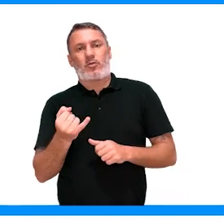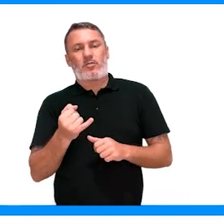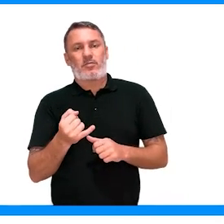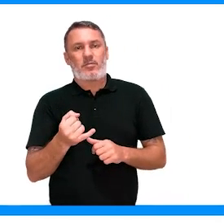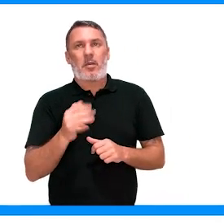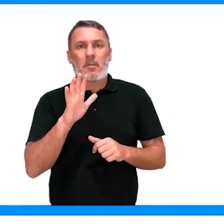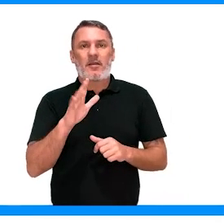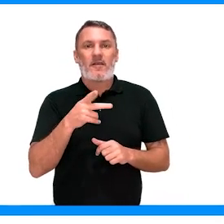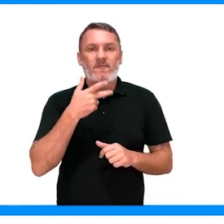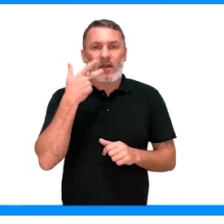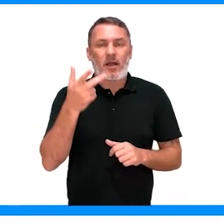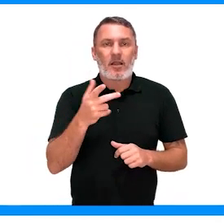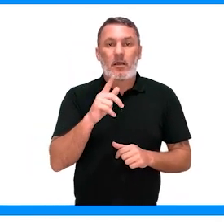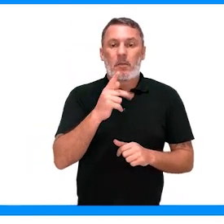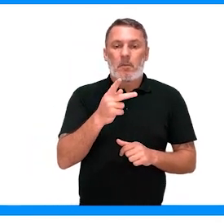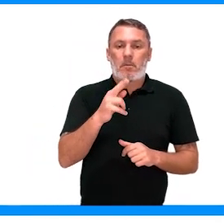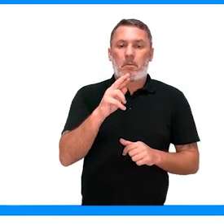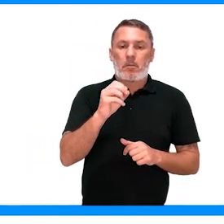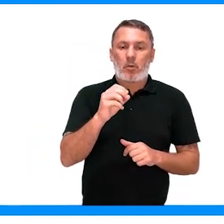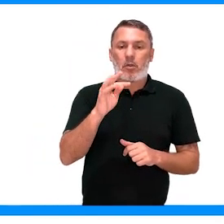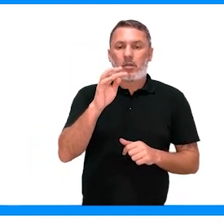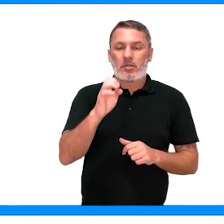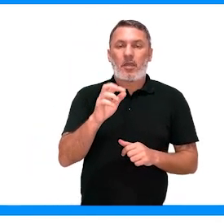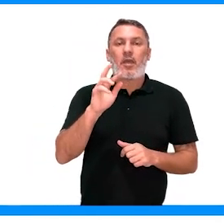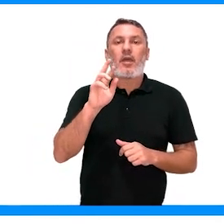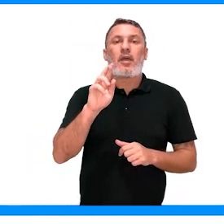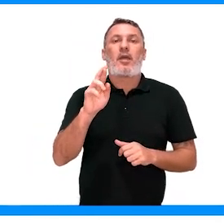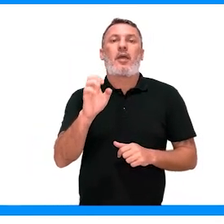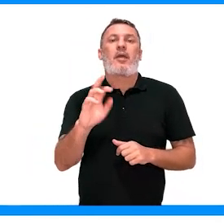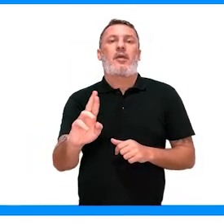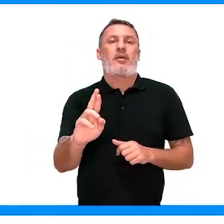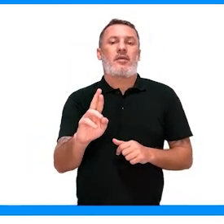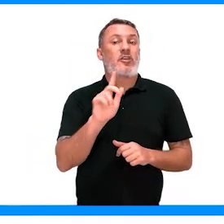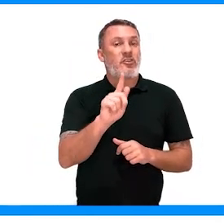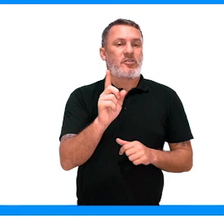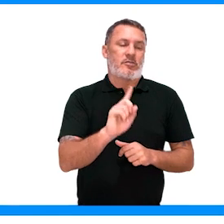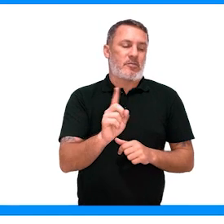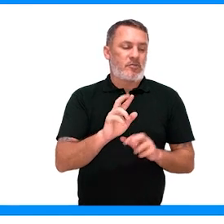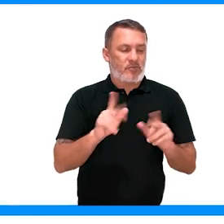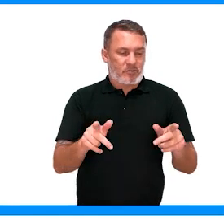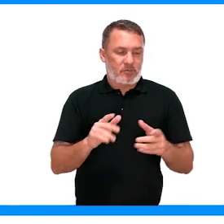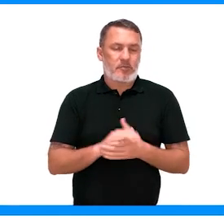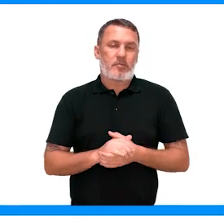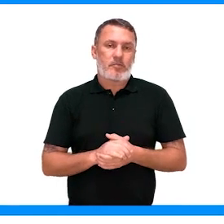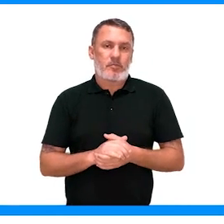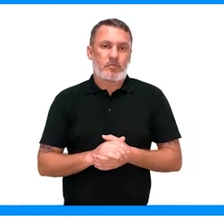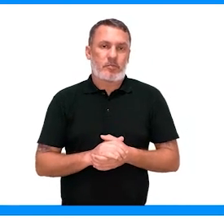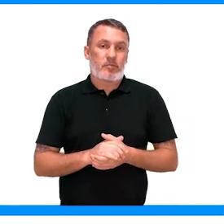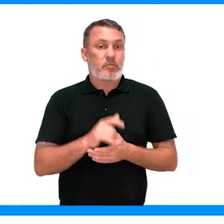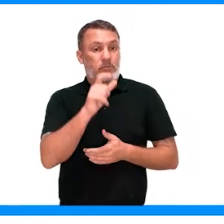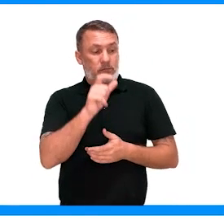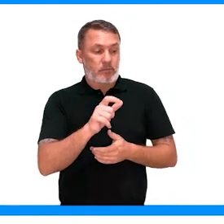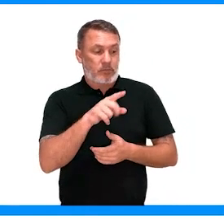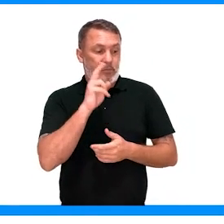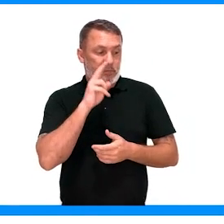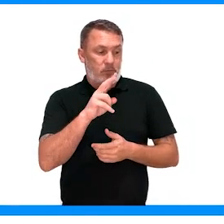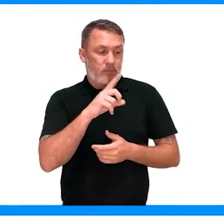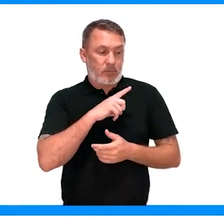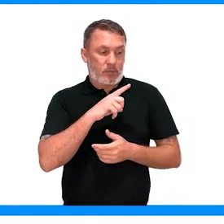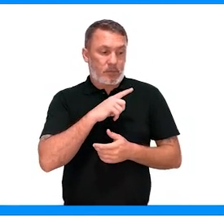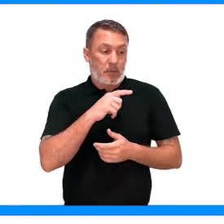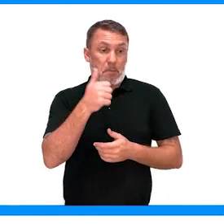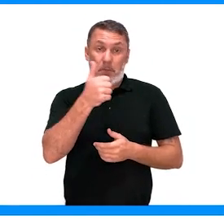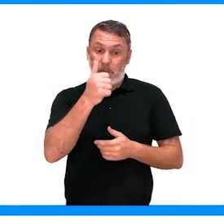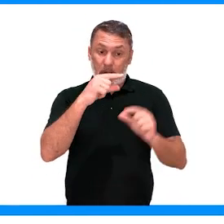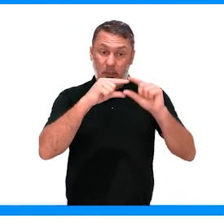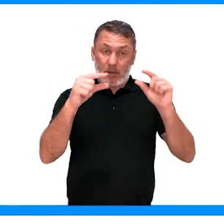outros, das outras pessoas, ele vai ser mudado para J, porque o J tem o som de RR no espanhol, né? Então,